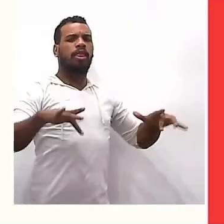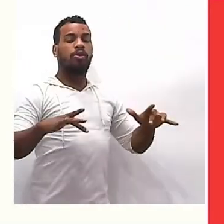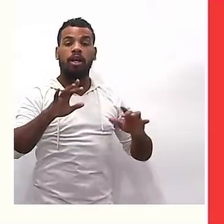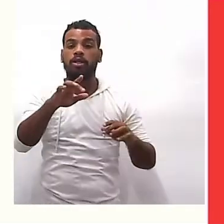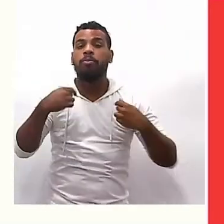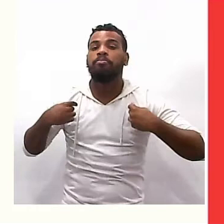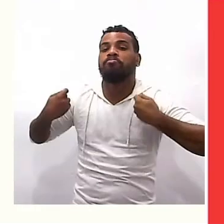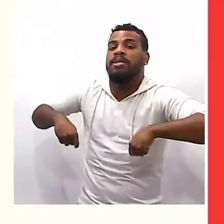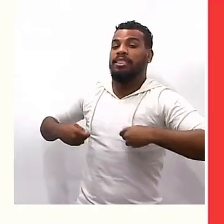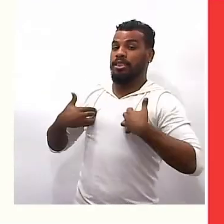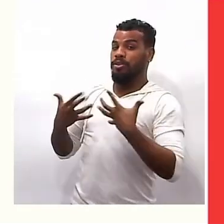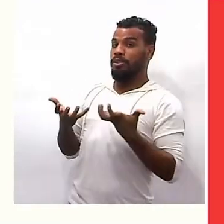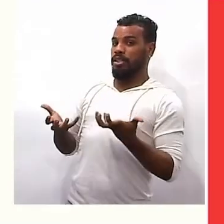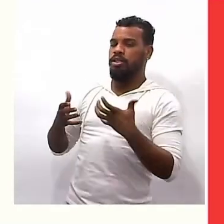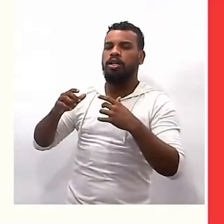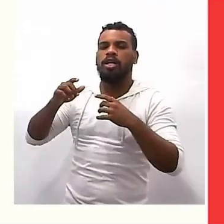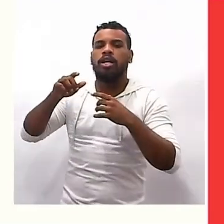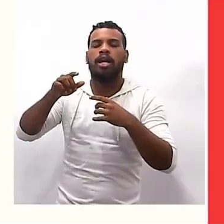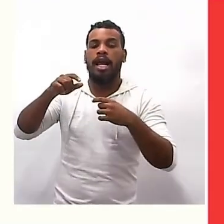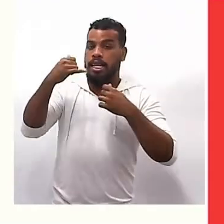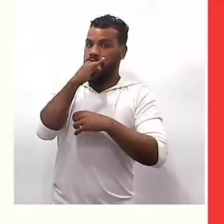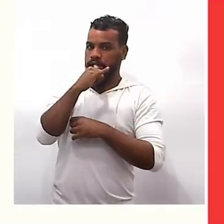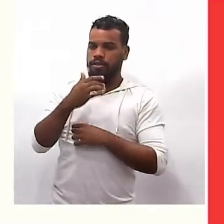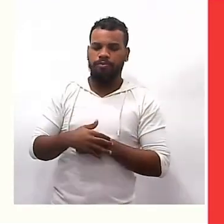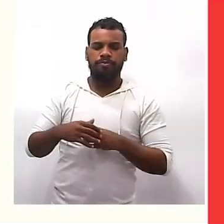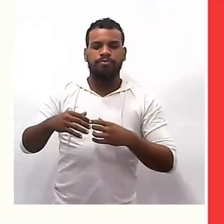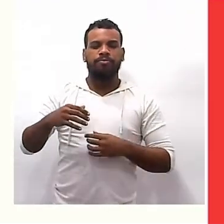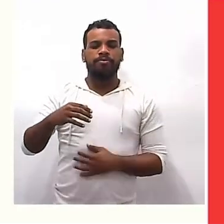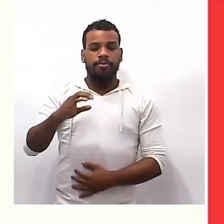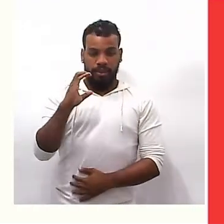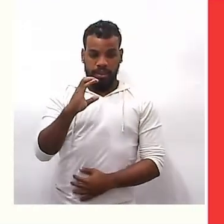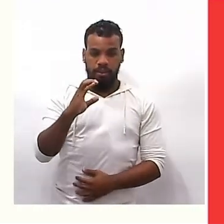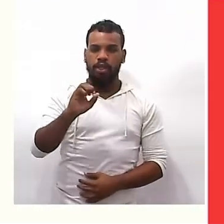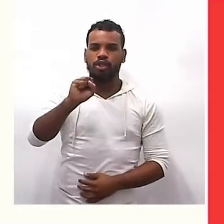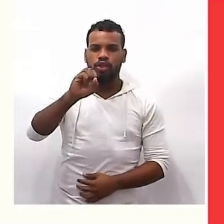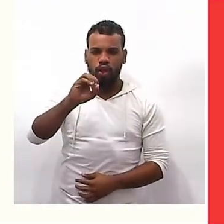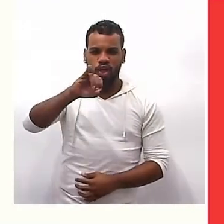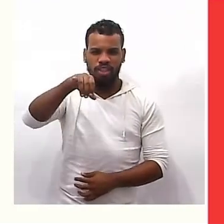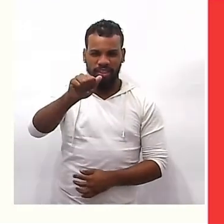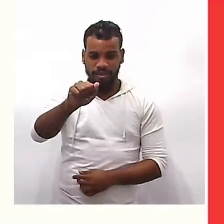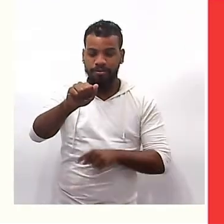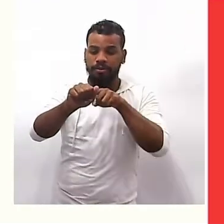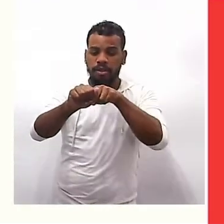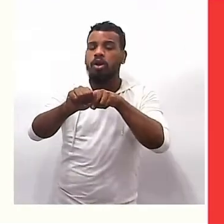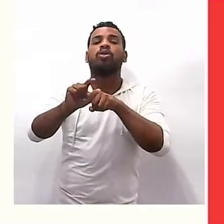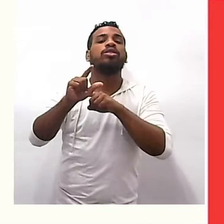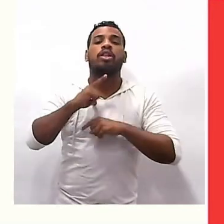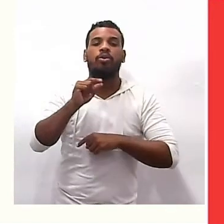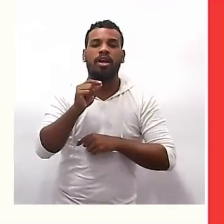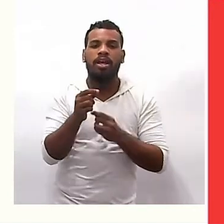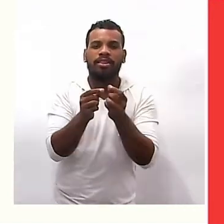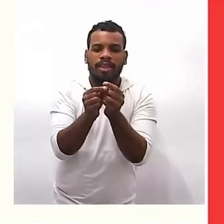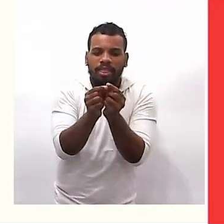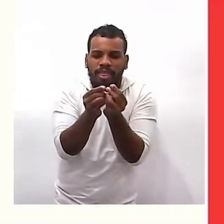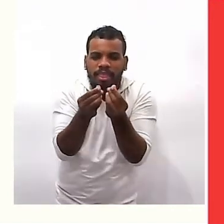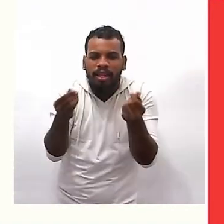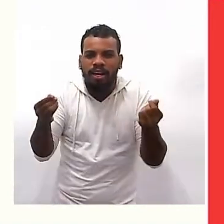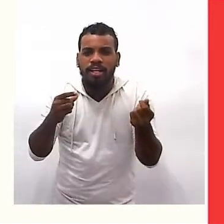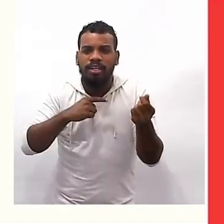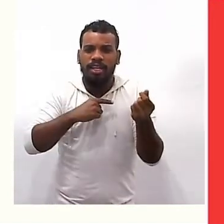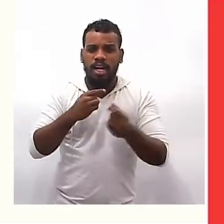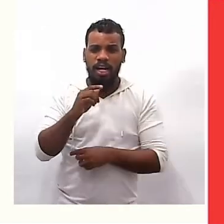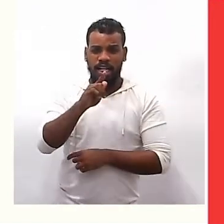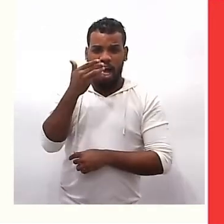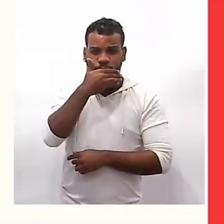açúcar energético, então não pode ser a letra B. Letra C, a soja, pois apresenta sementes com alto teor de